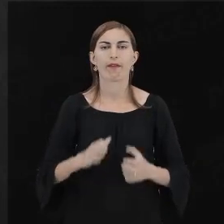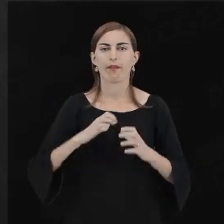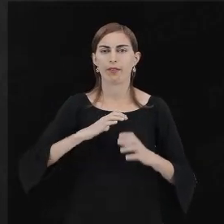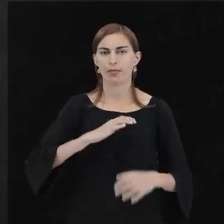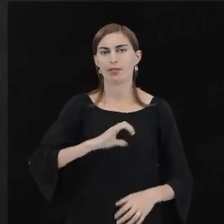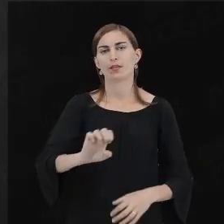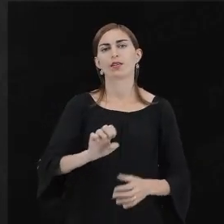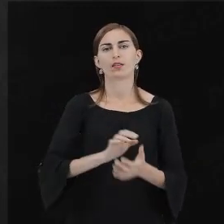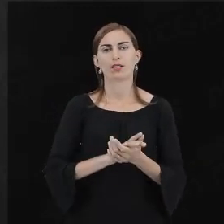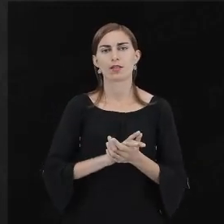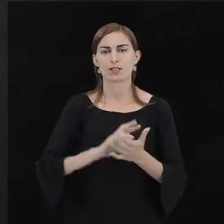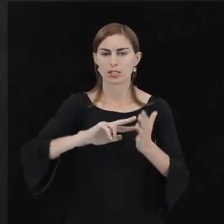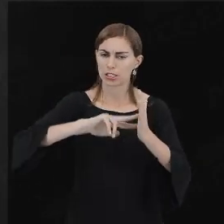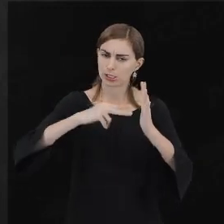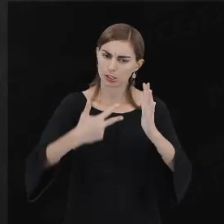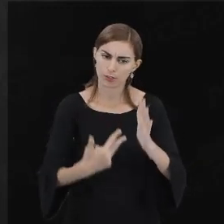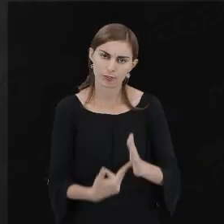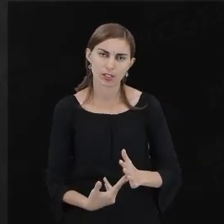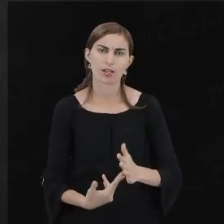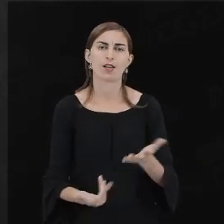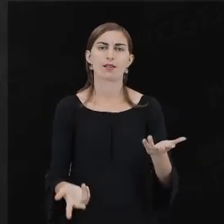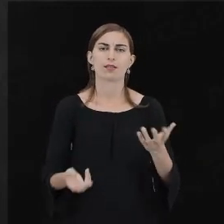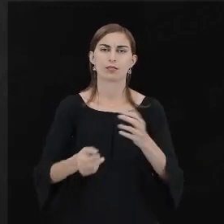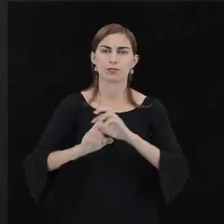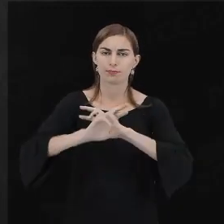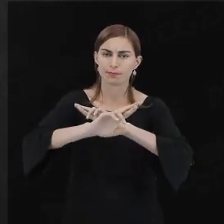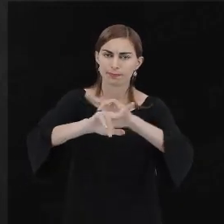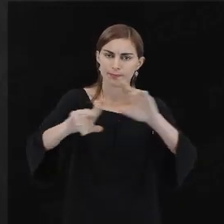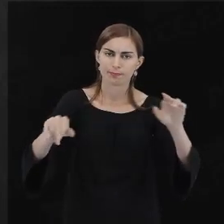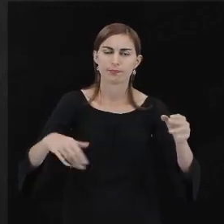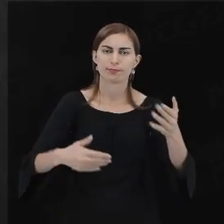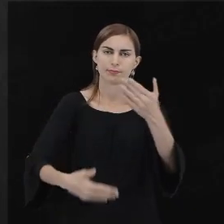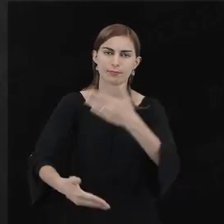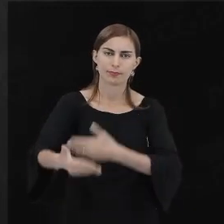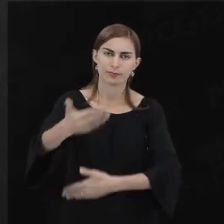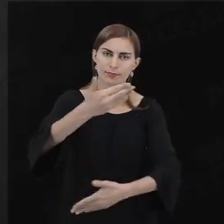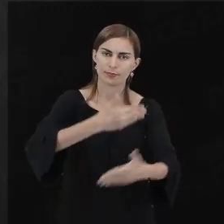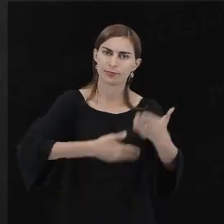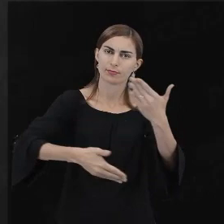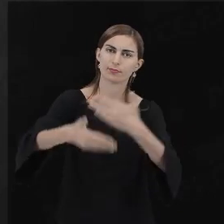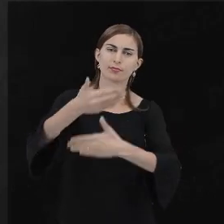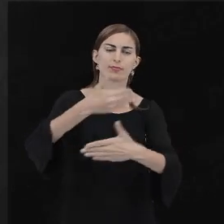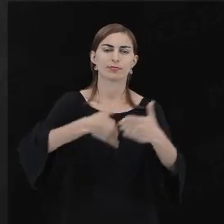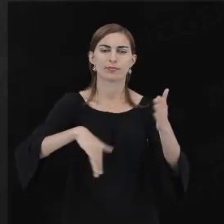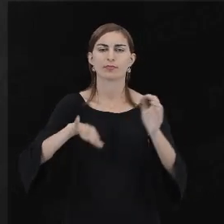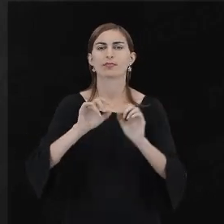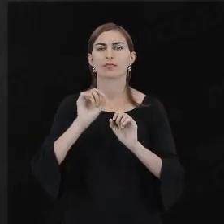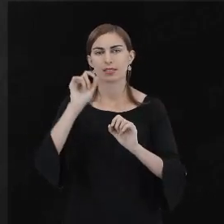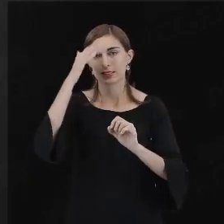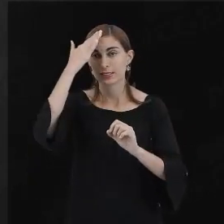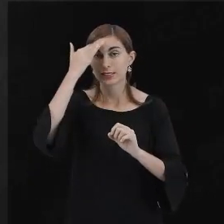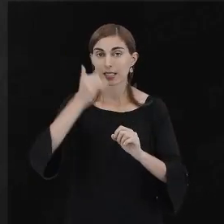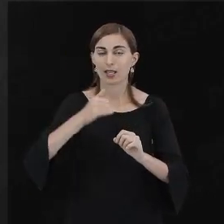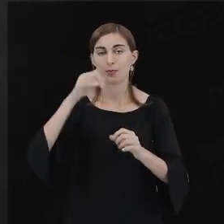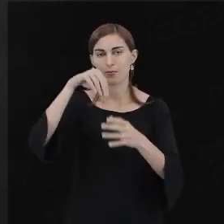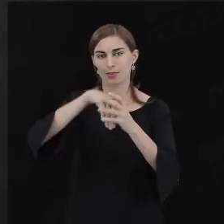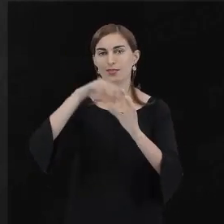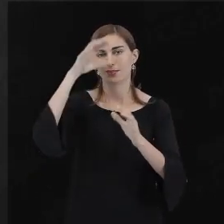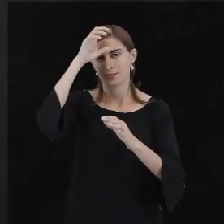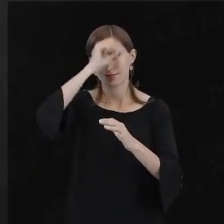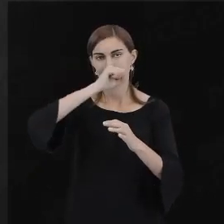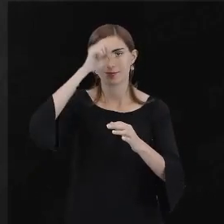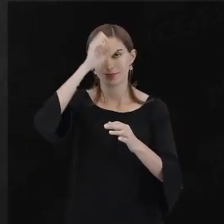significados partilhados, né? E essas relações, elas se entrecruzam aos saberes formais, né? Então, essa